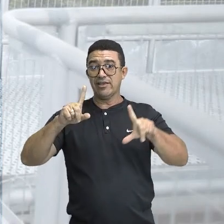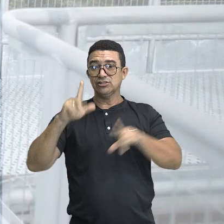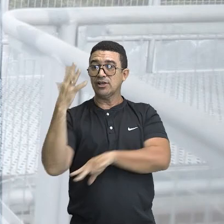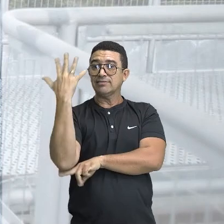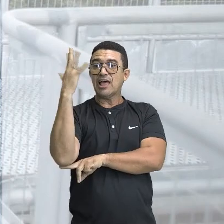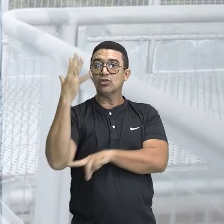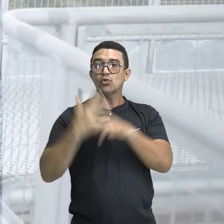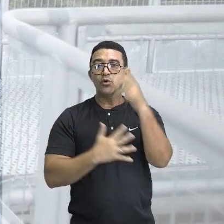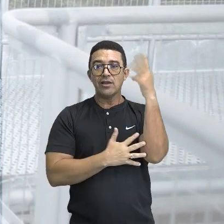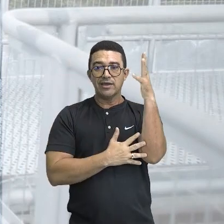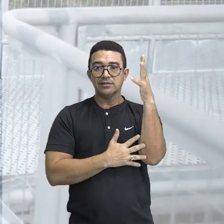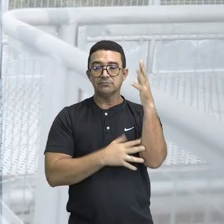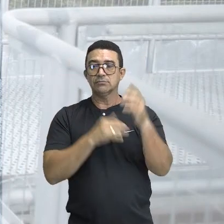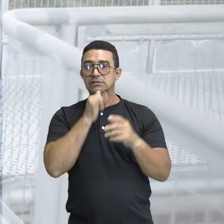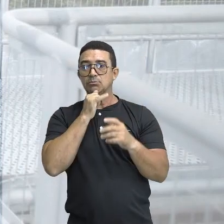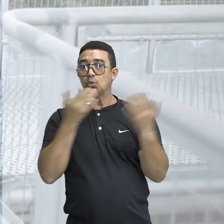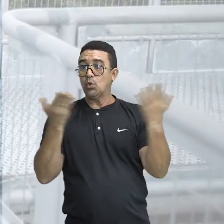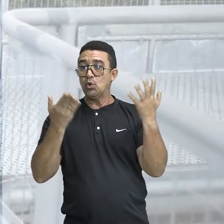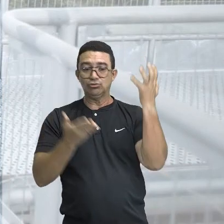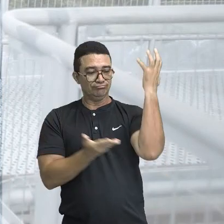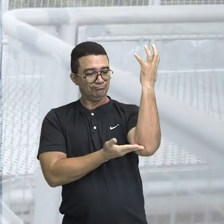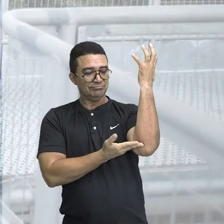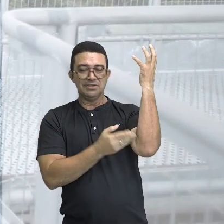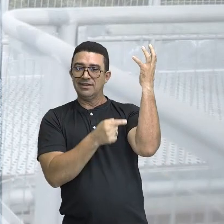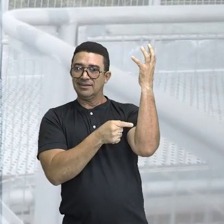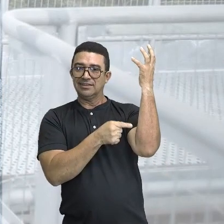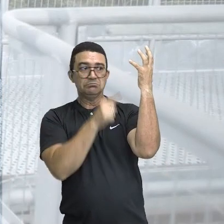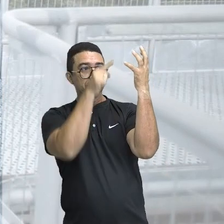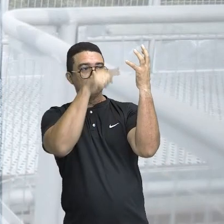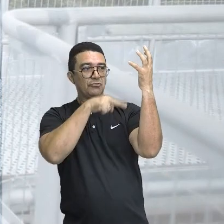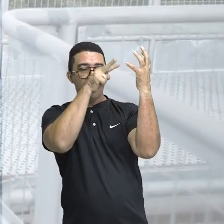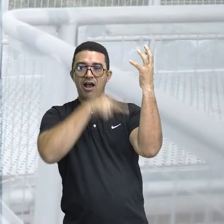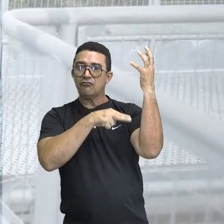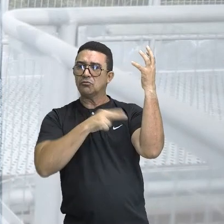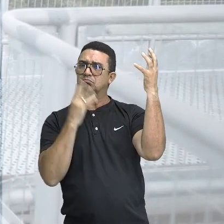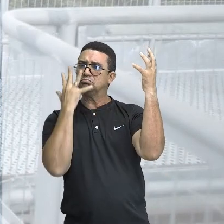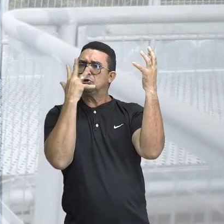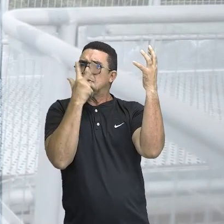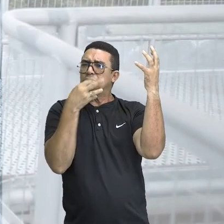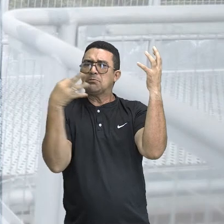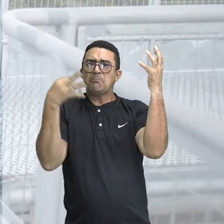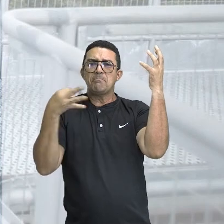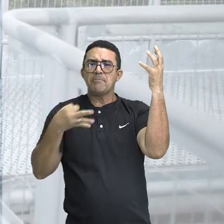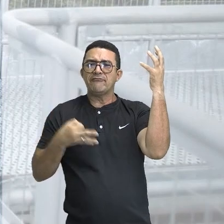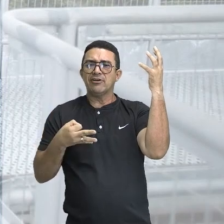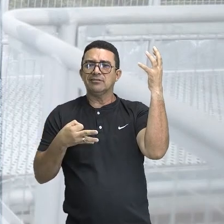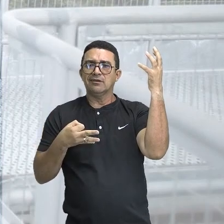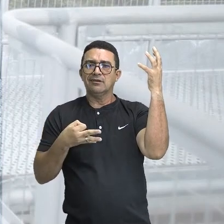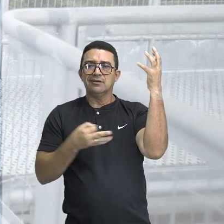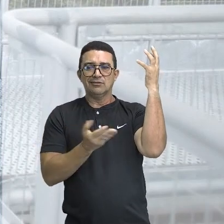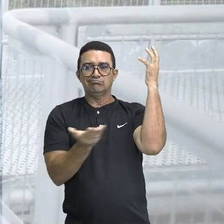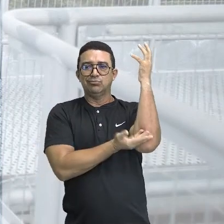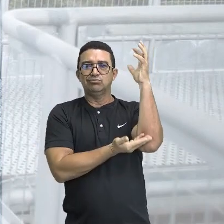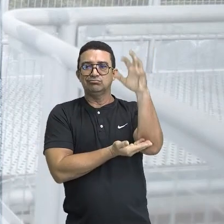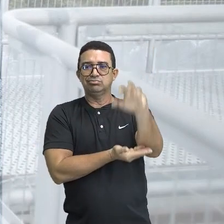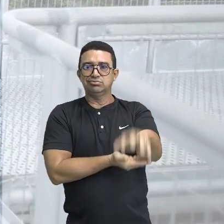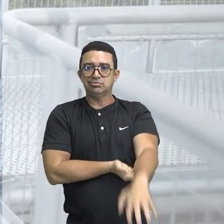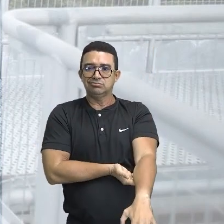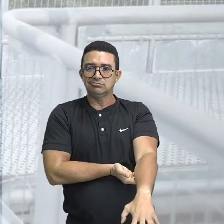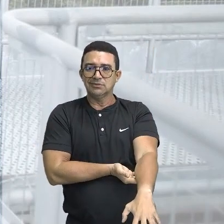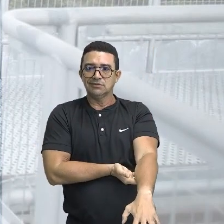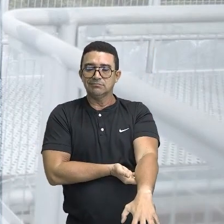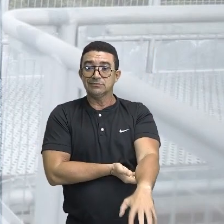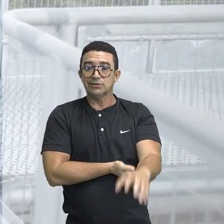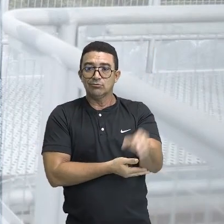tem. A floresta está aqui, linda, maravilhosa, mas isso, gente, não é do dia para a noite. O que você